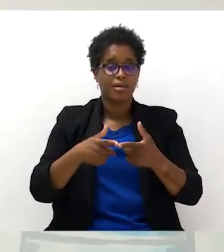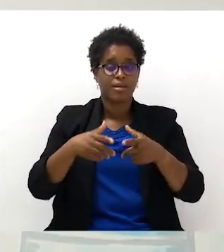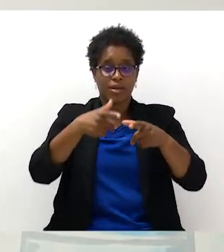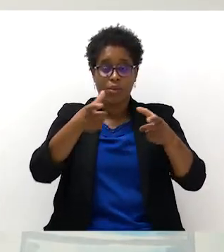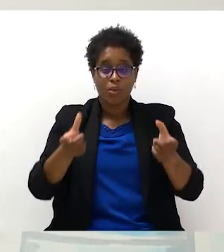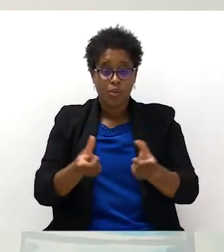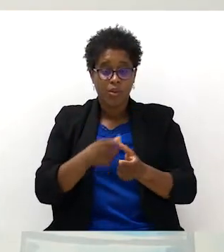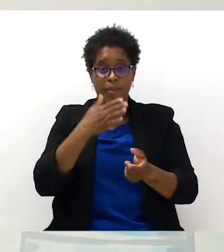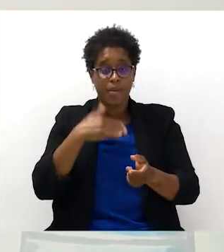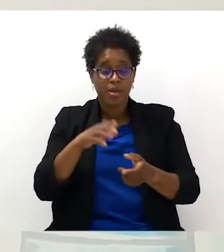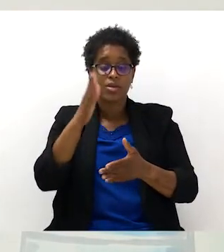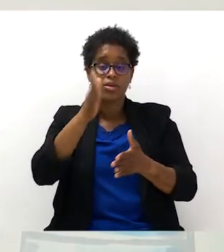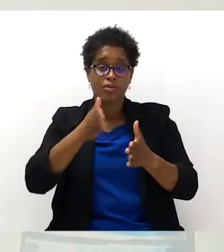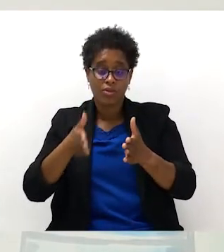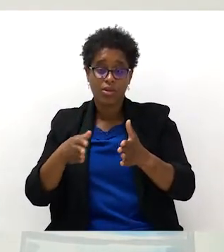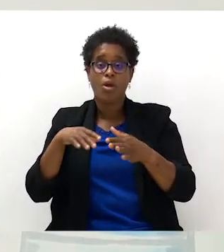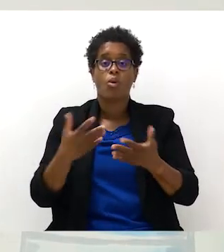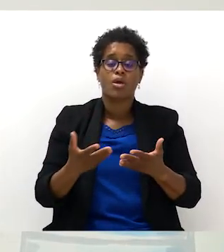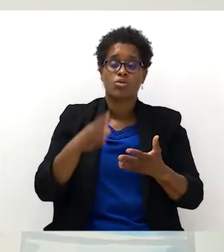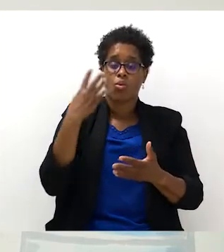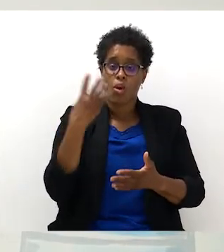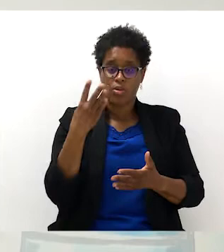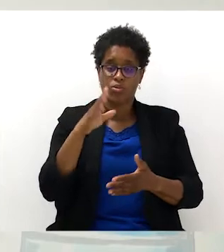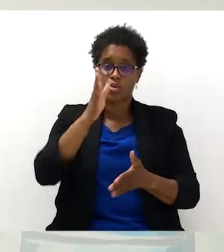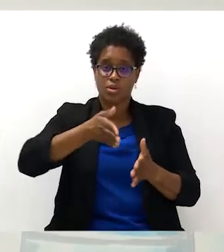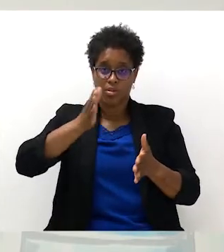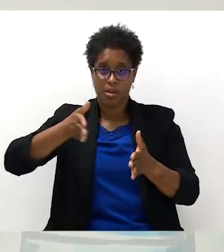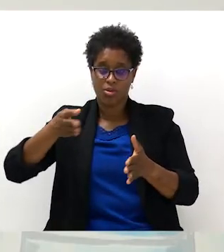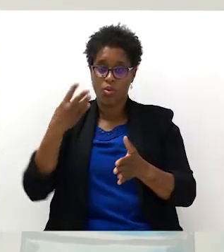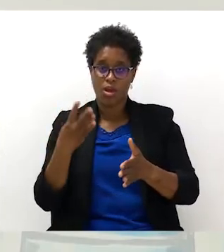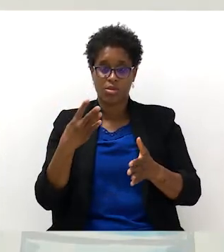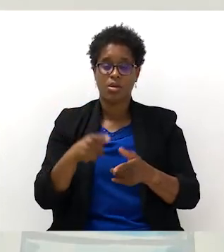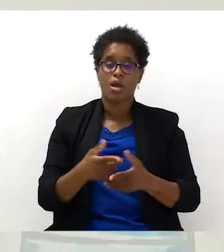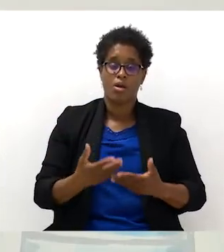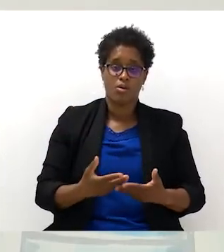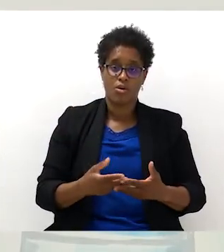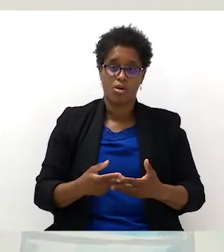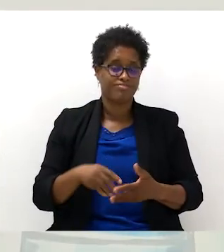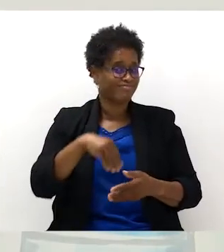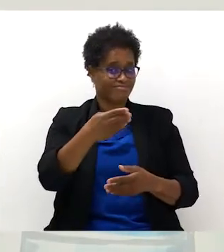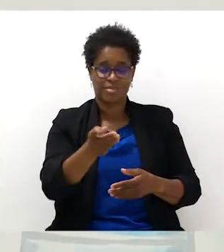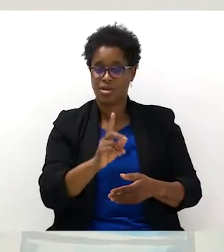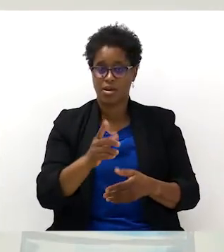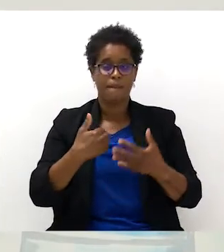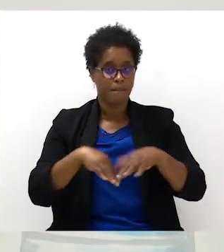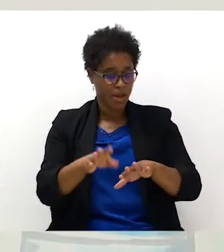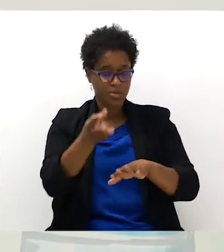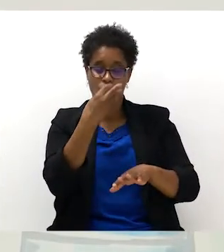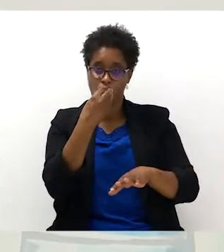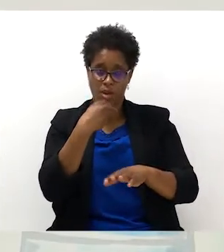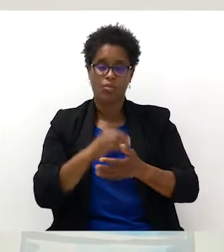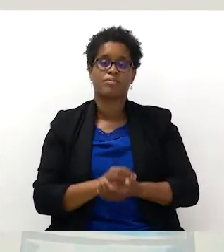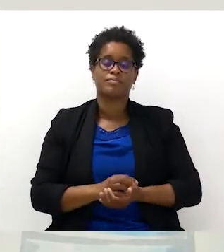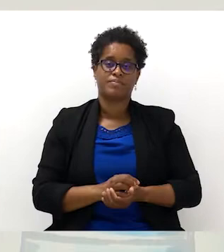em quantas partes? Em 4 partes. E, desta vez, não ofereceu, mas sim comeu, não